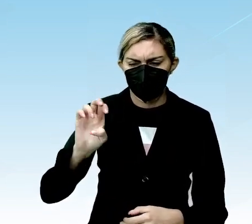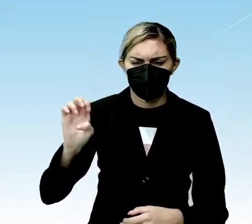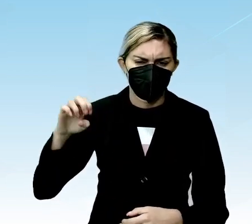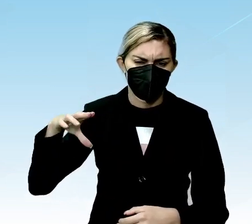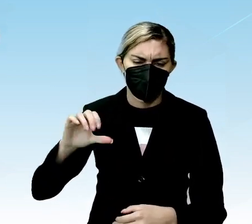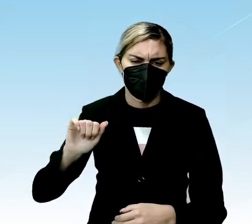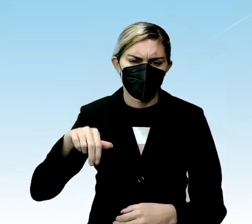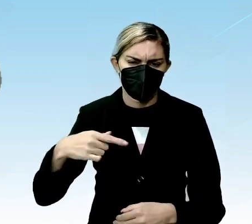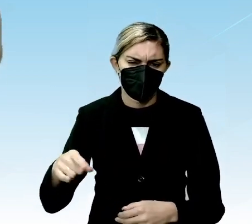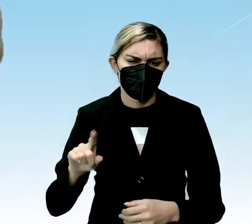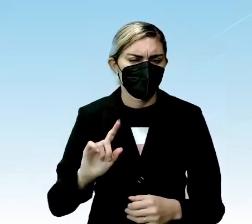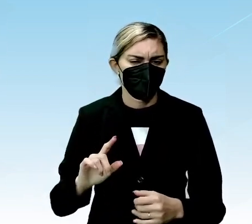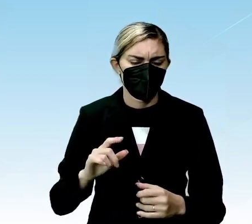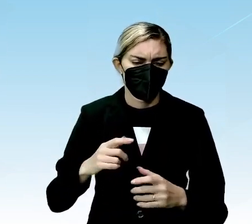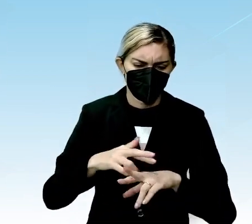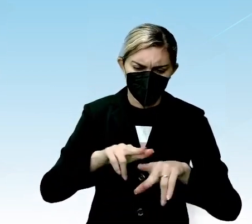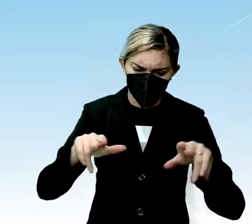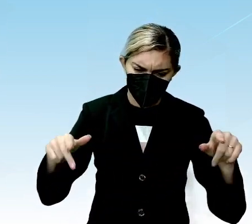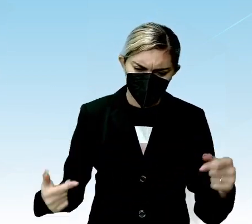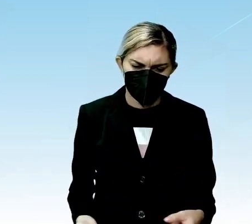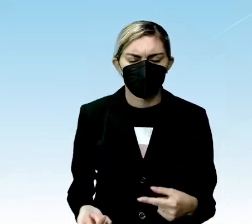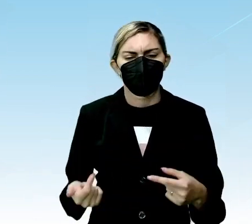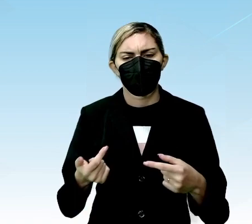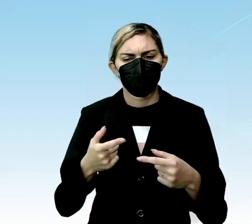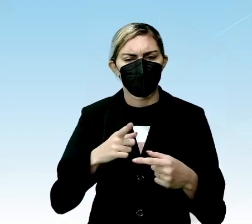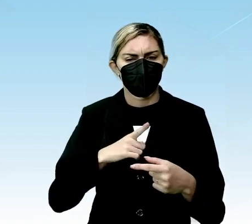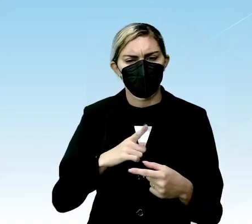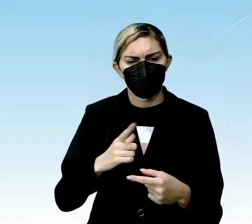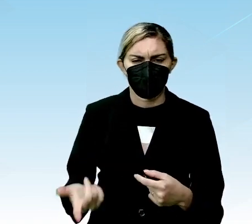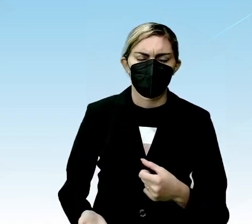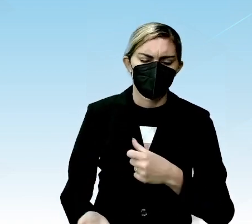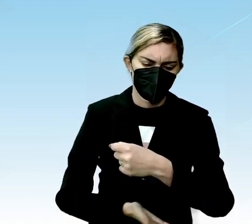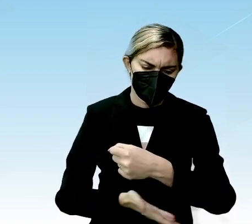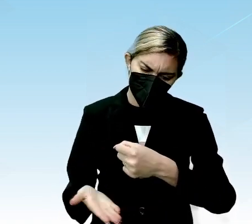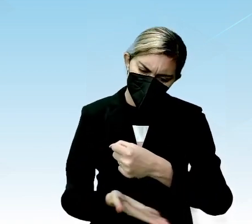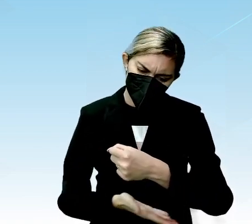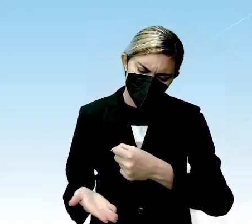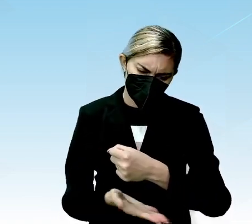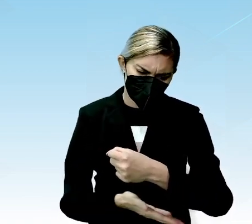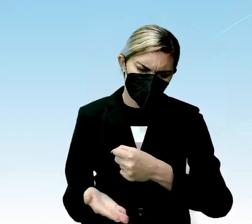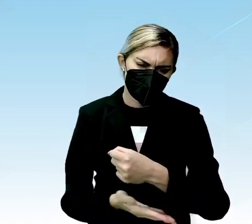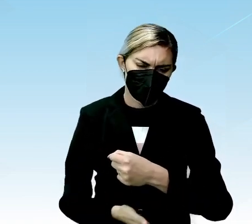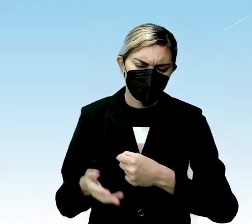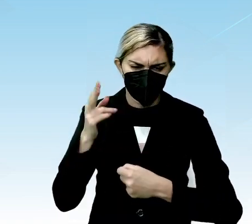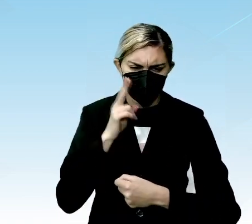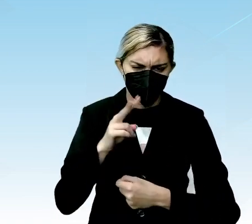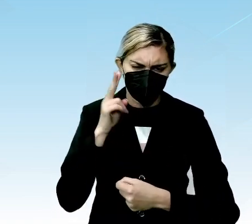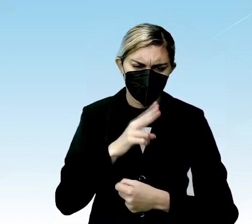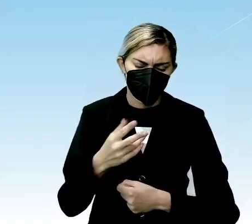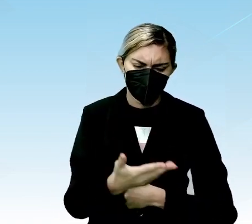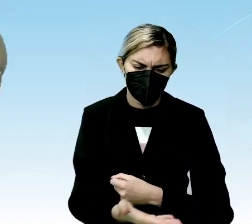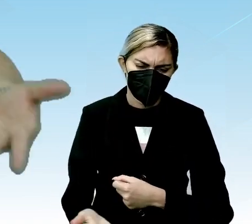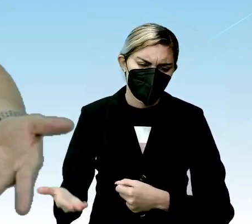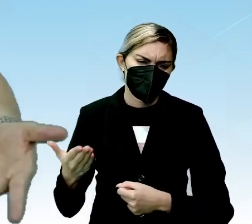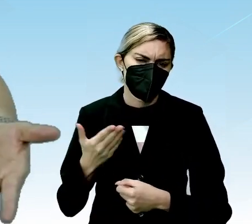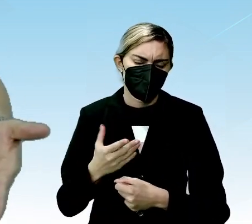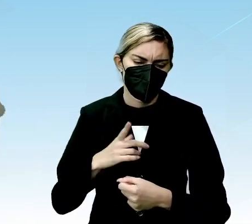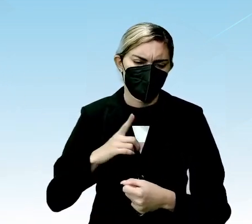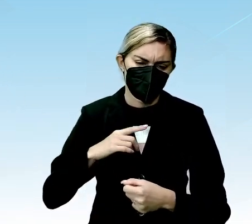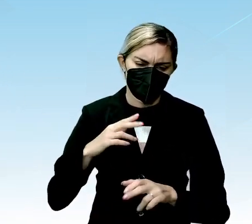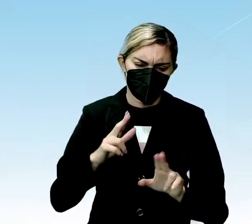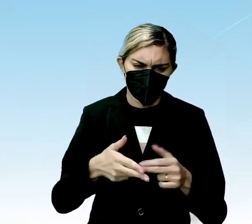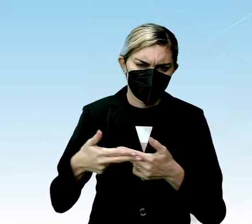reencarnação, são obras que dão o sustentáculo, a base, certo? Lembrando que justamente nesta